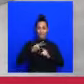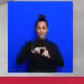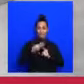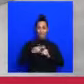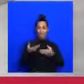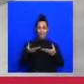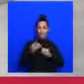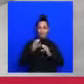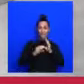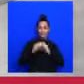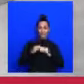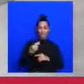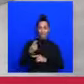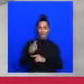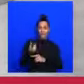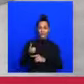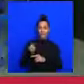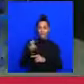Sena. Hoje o concurso